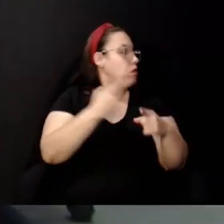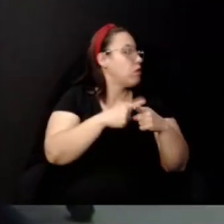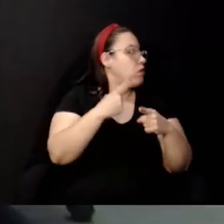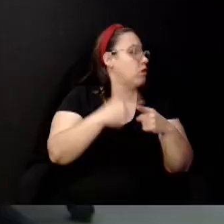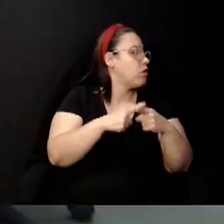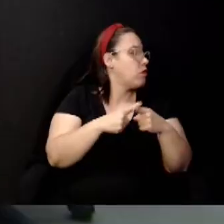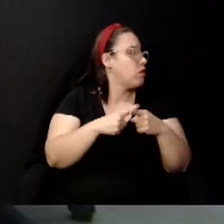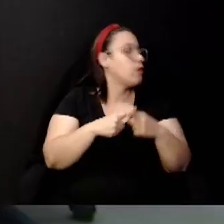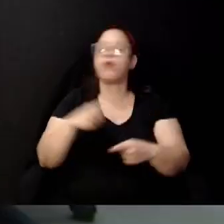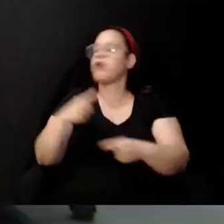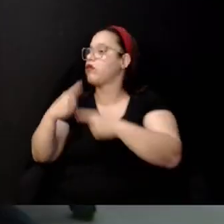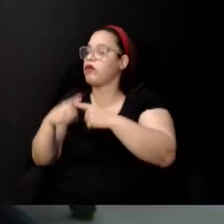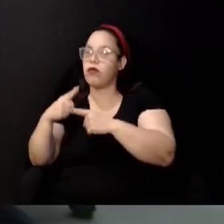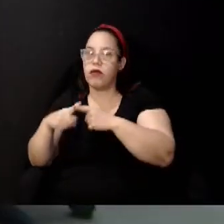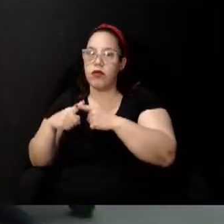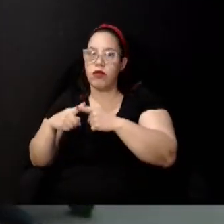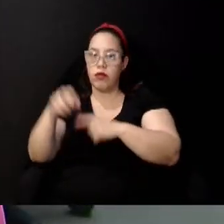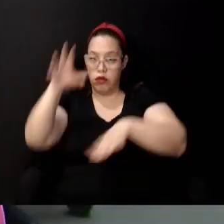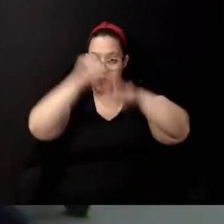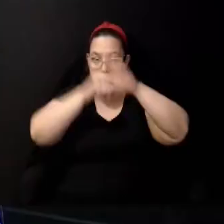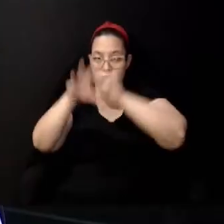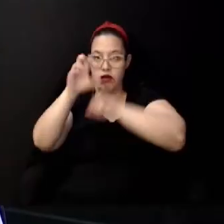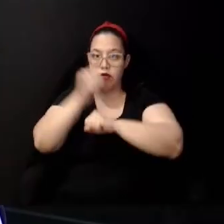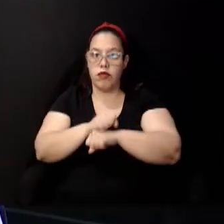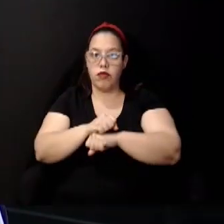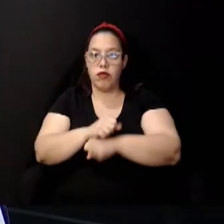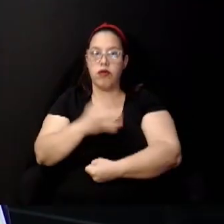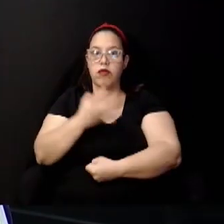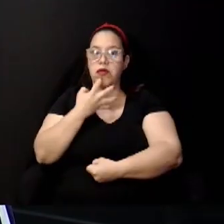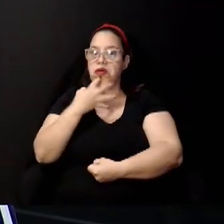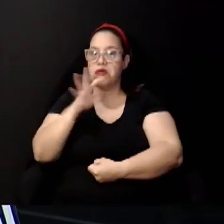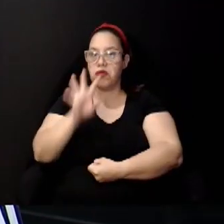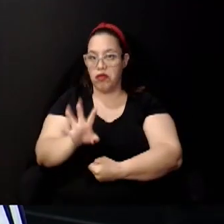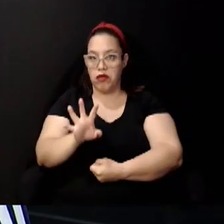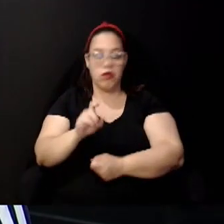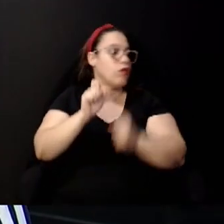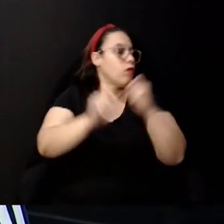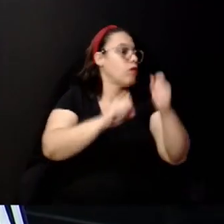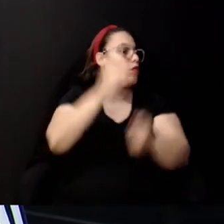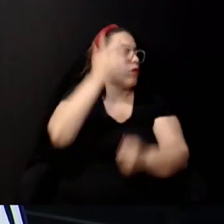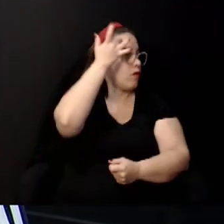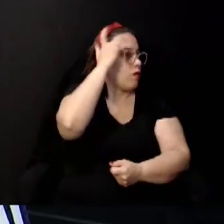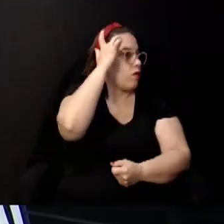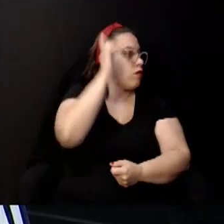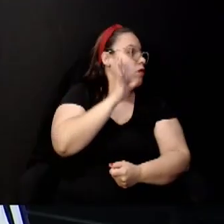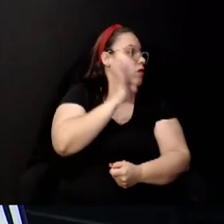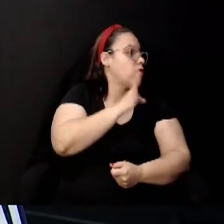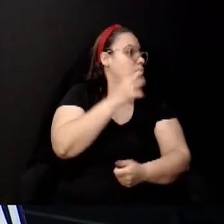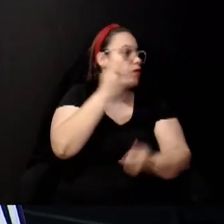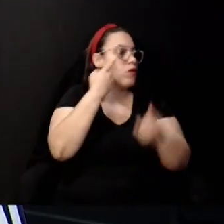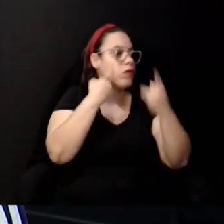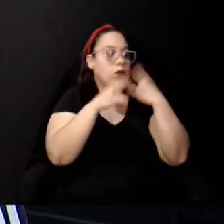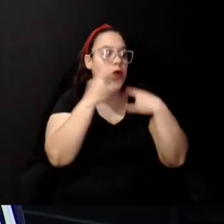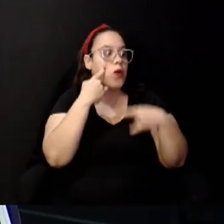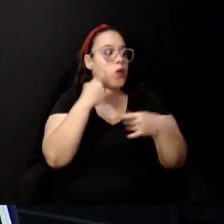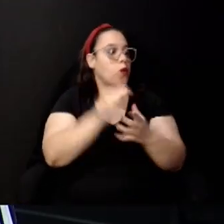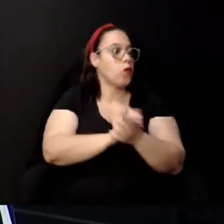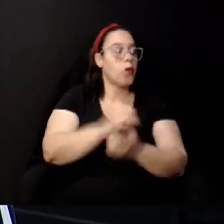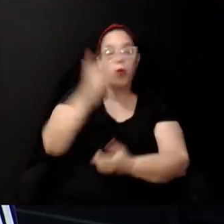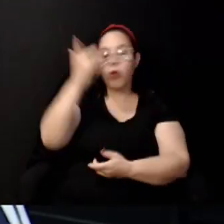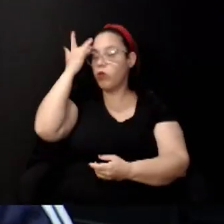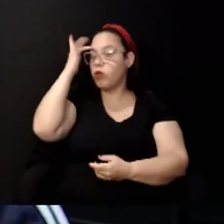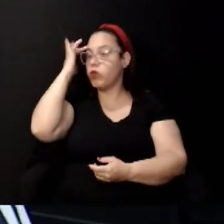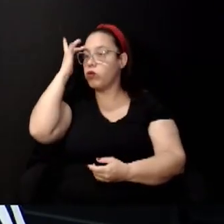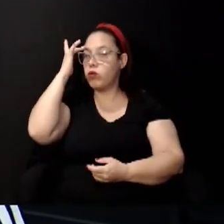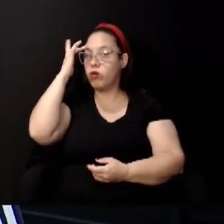porque a gente vai aprender muitas coisas que a gente ainda não sabia. O que você achou de mais legal, mais interessante? Eu achei da